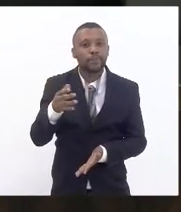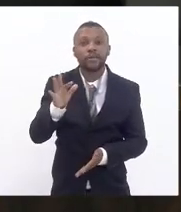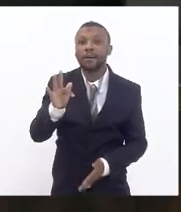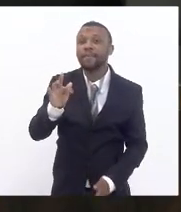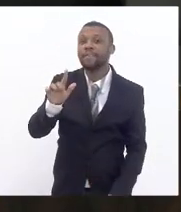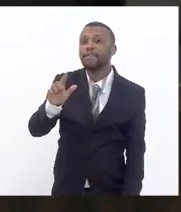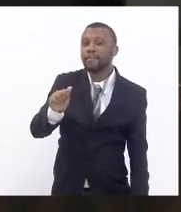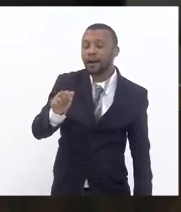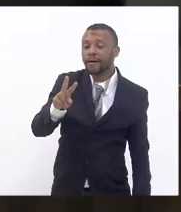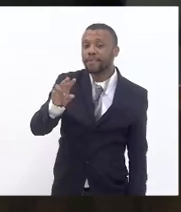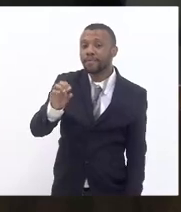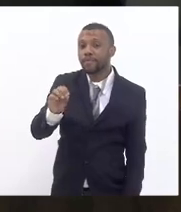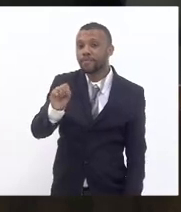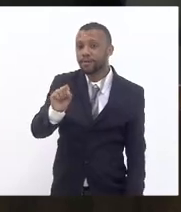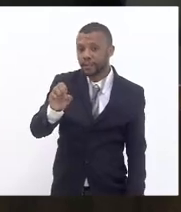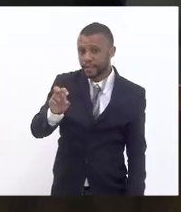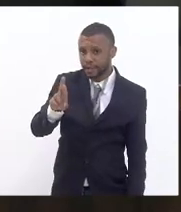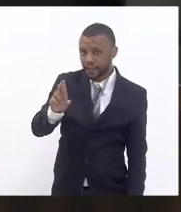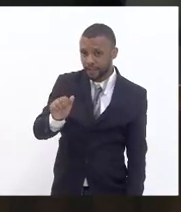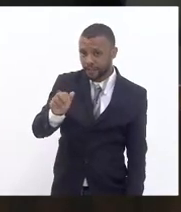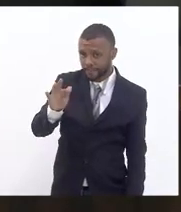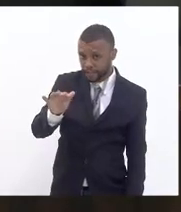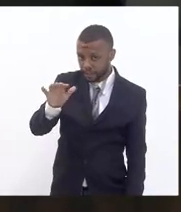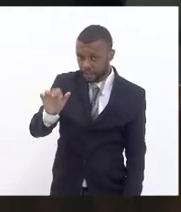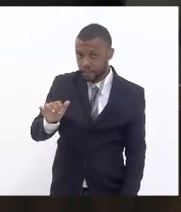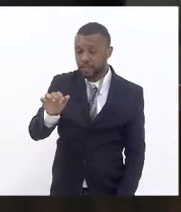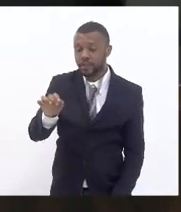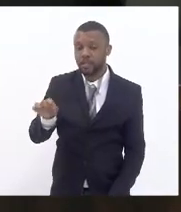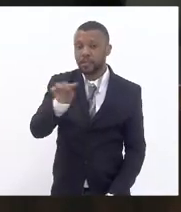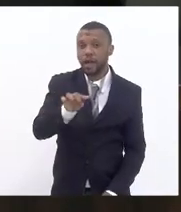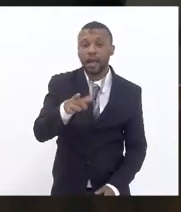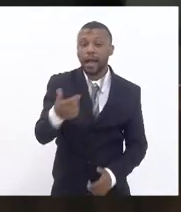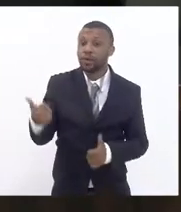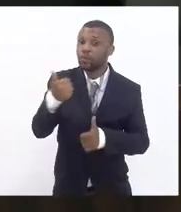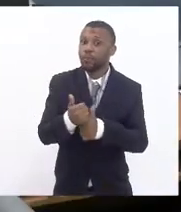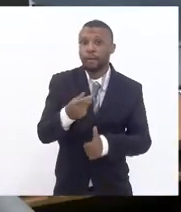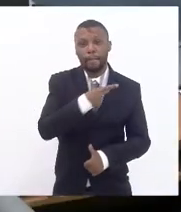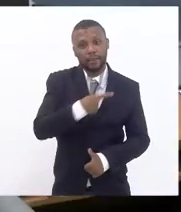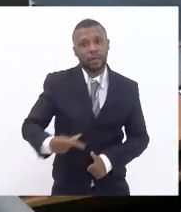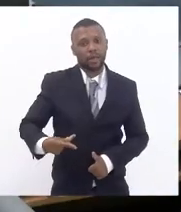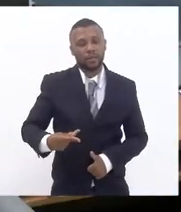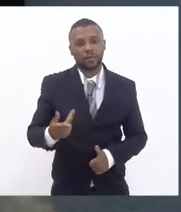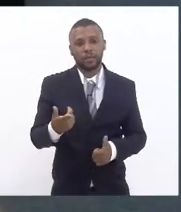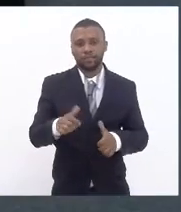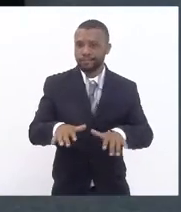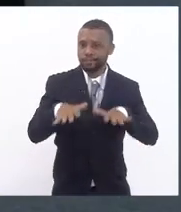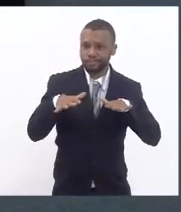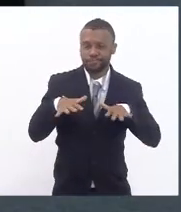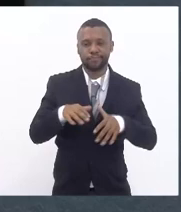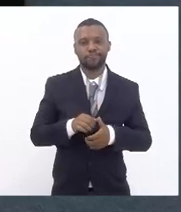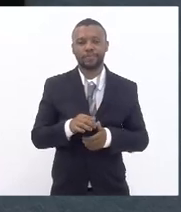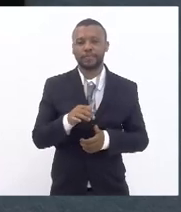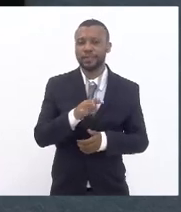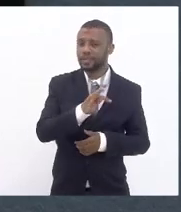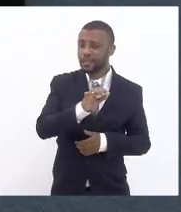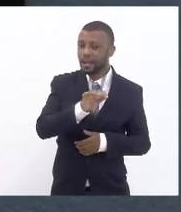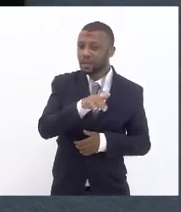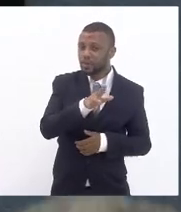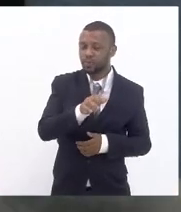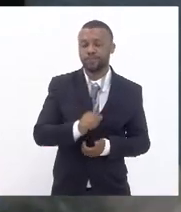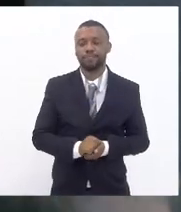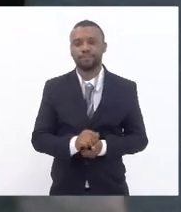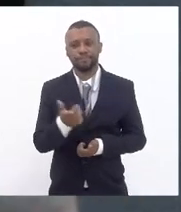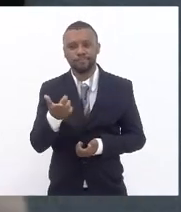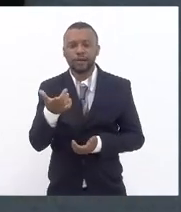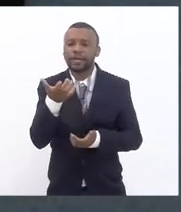Flávio Serafini, e assumindo a presidência, a deputada Tia Ju. Senhor presidente, serei breve, só quero registrar a presença